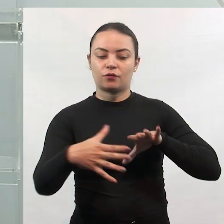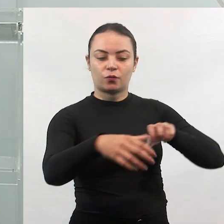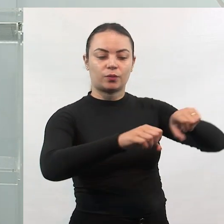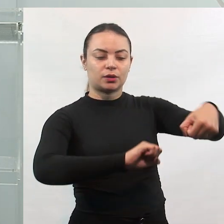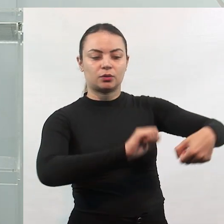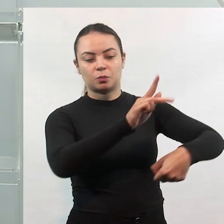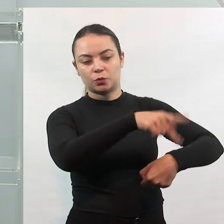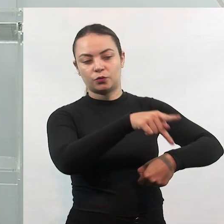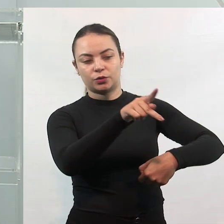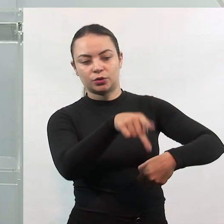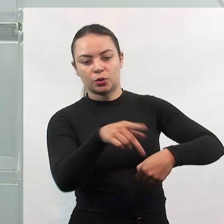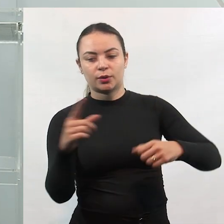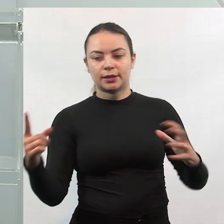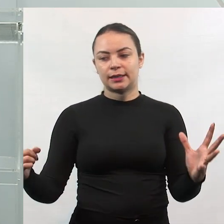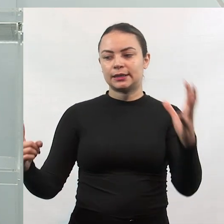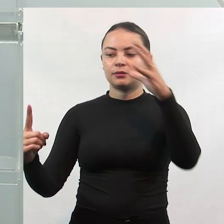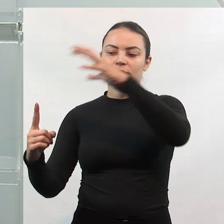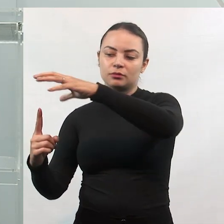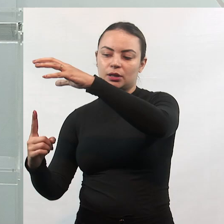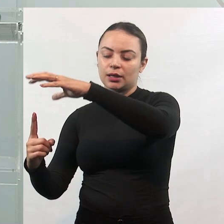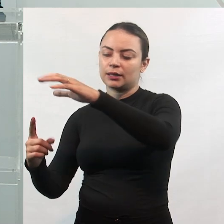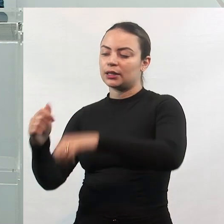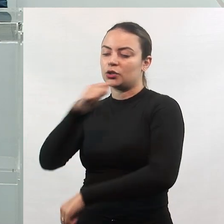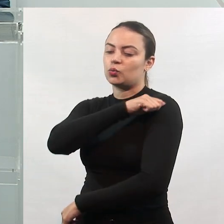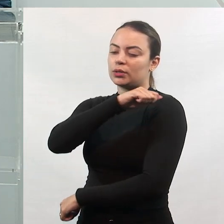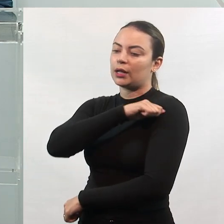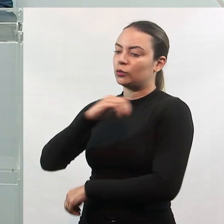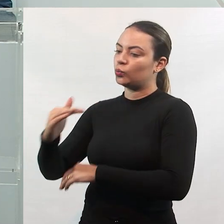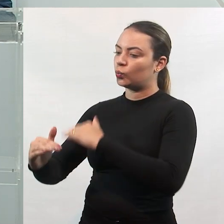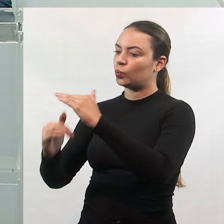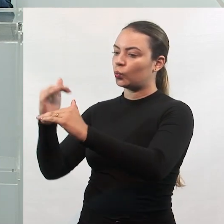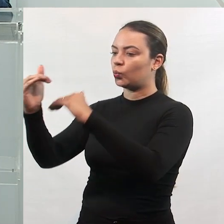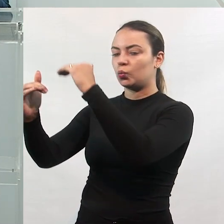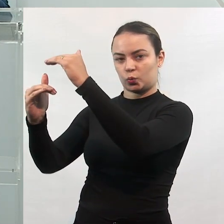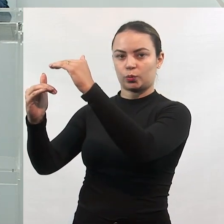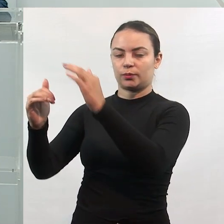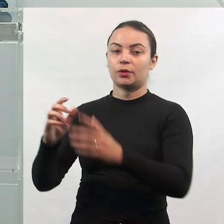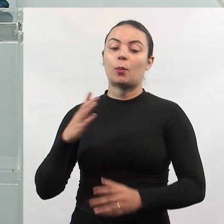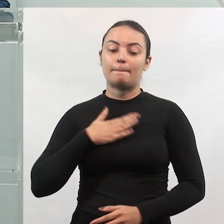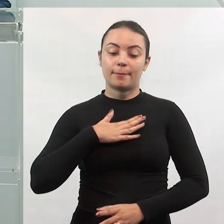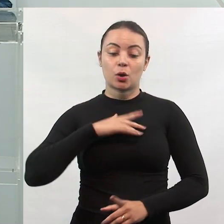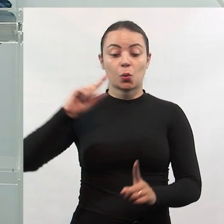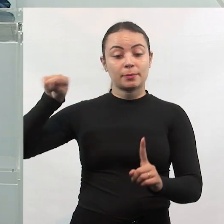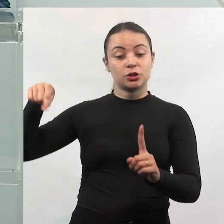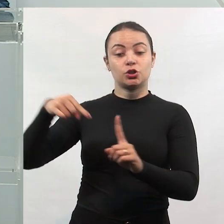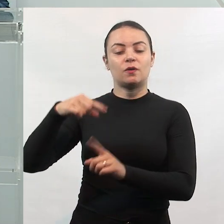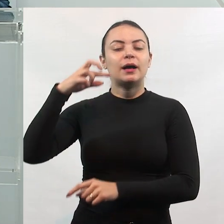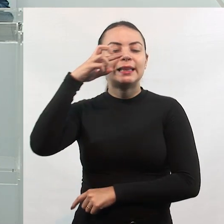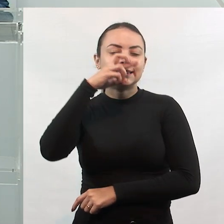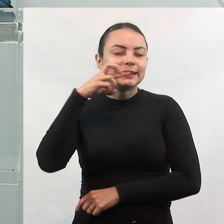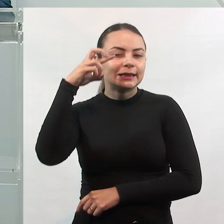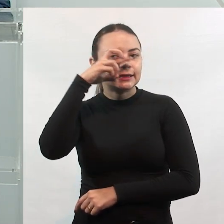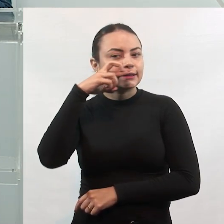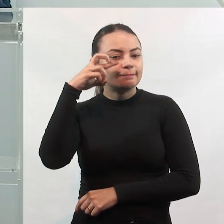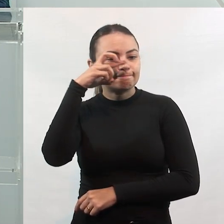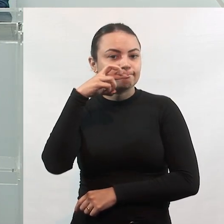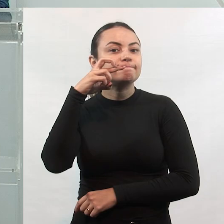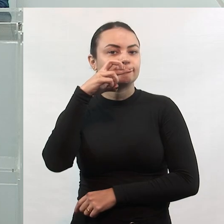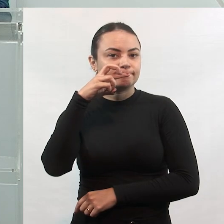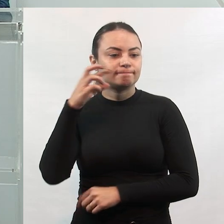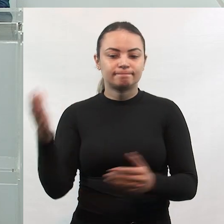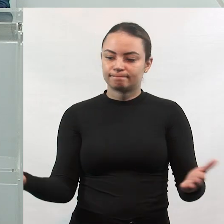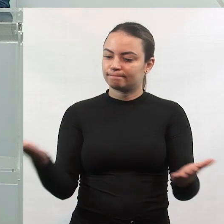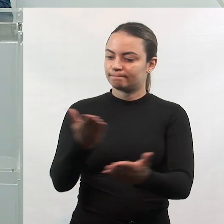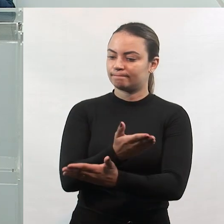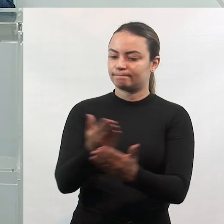continuada de professores sobre o desempenho acadêmico dos estudantes, certo? Percebe? Você estabelece uma relação direta com a tua